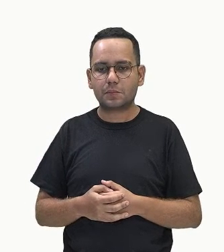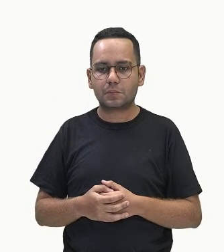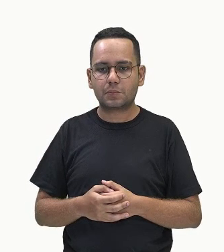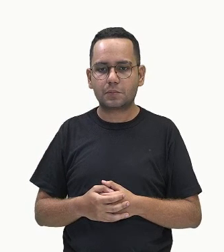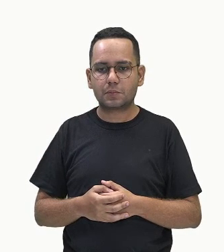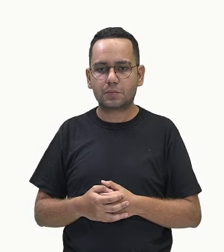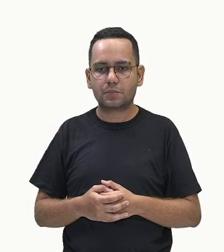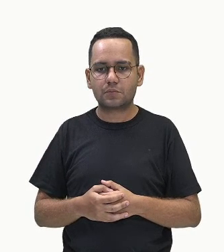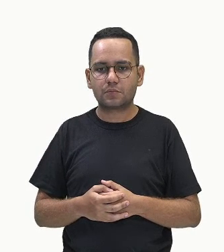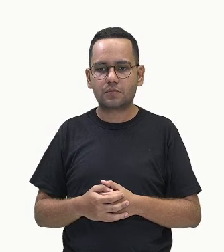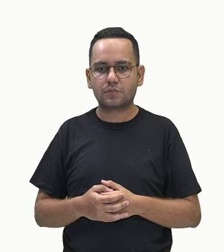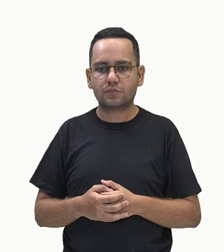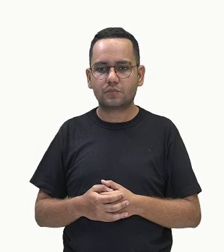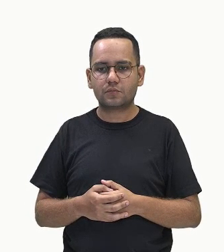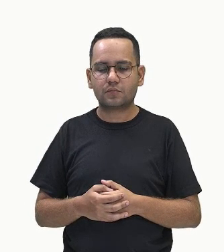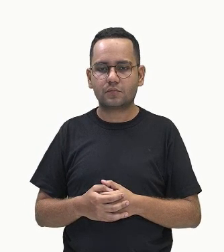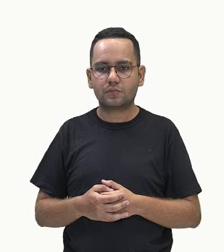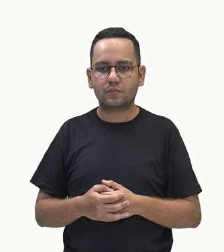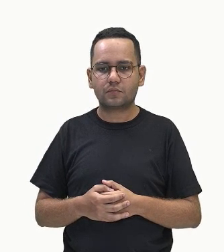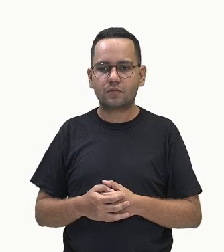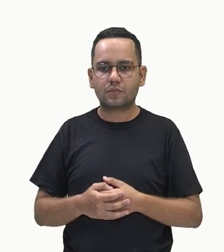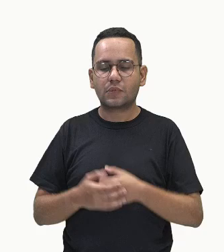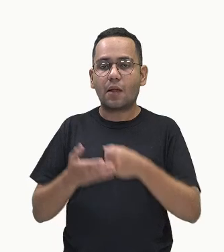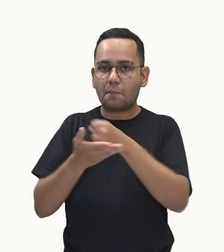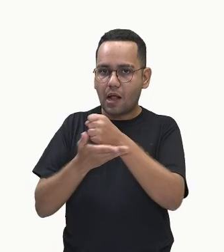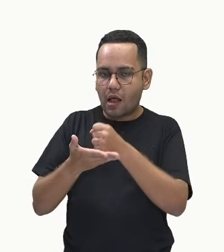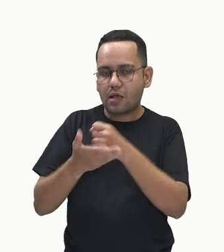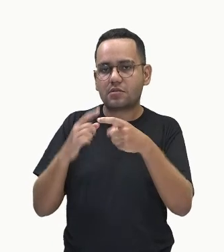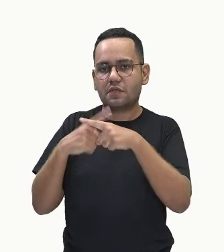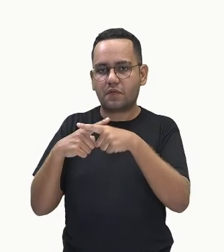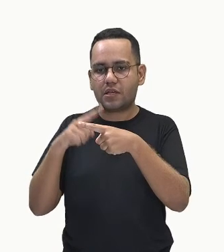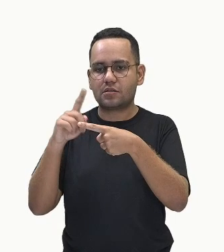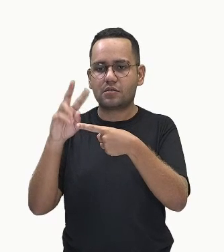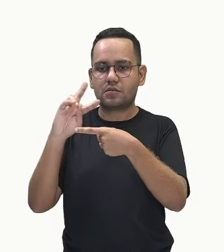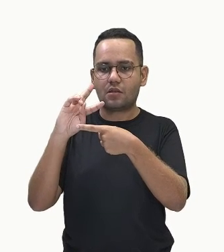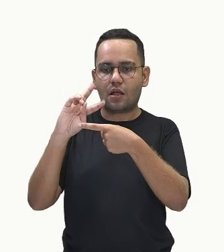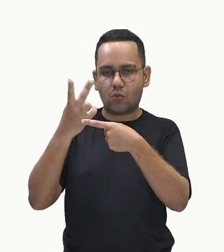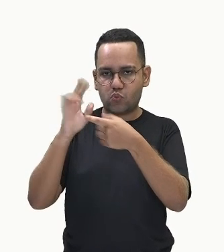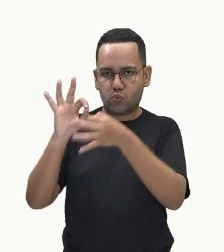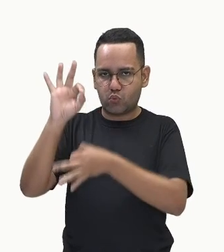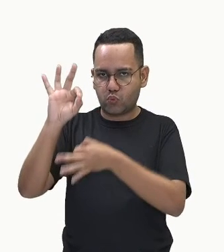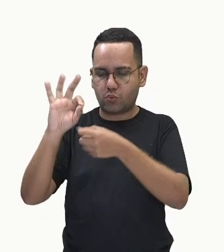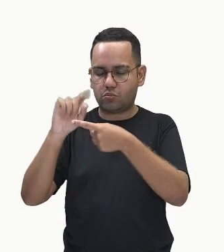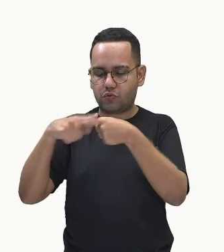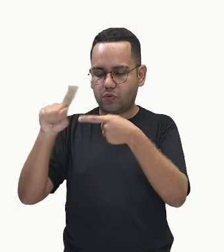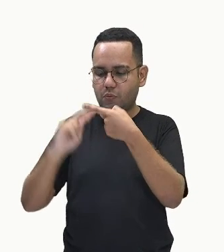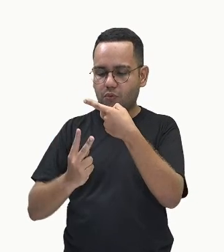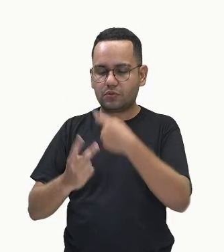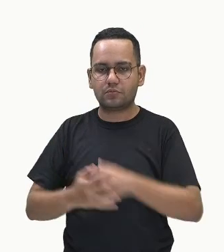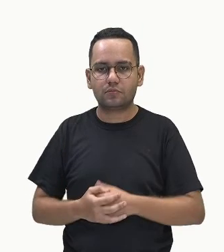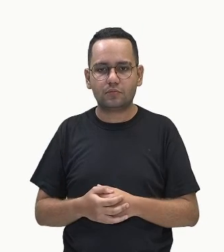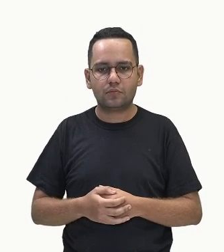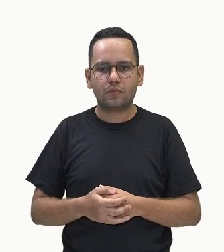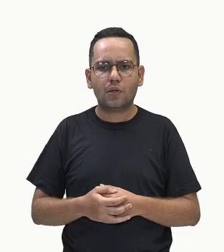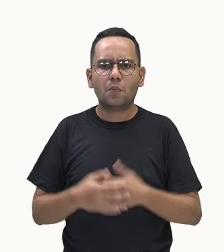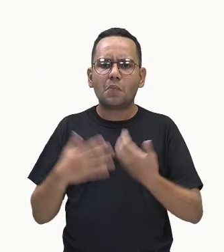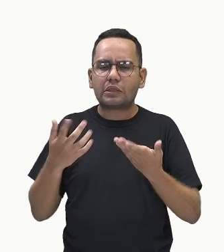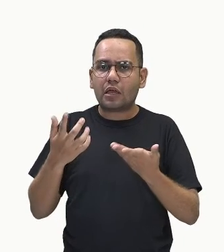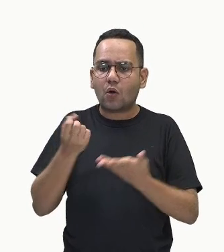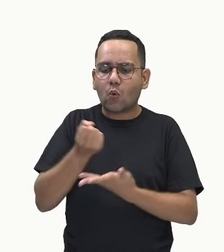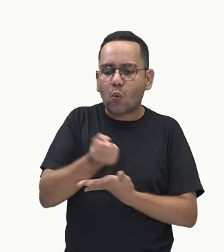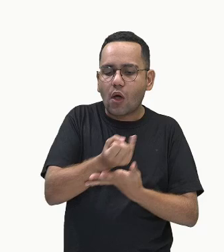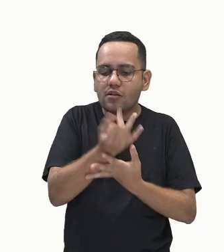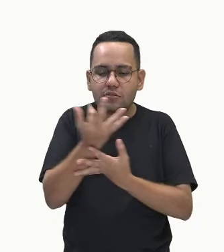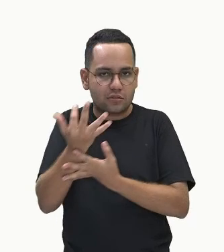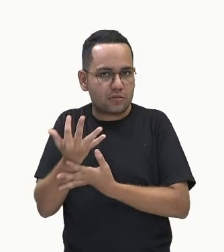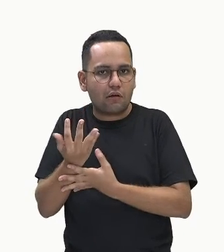destaque aqui é igual a base vezes a altura dividido por 2, certo? Mas eu tenho quantos triângulos aqui?